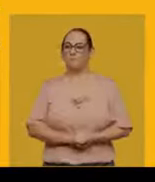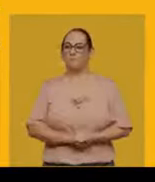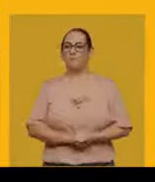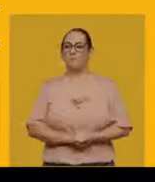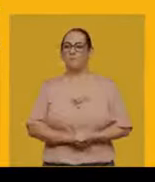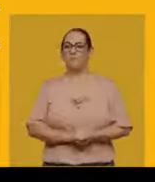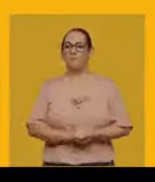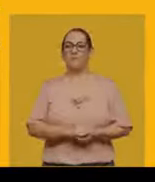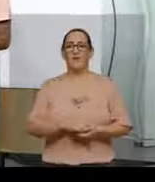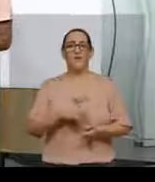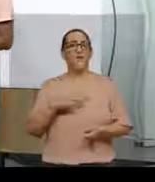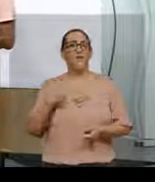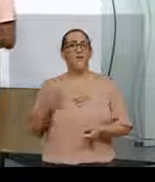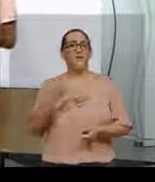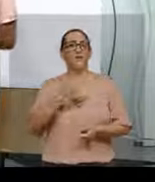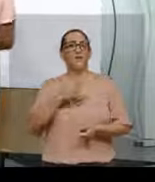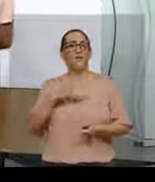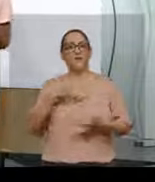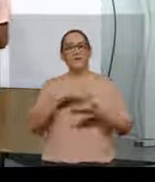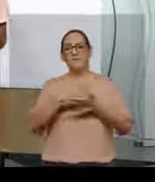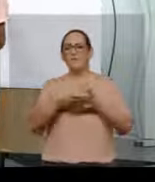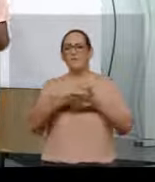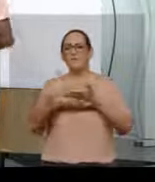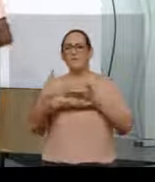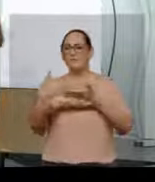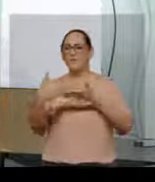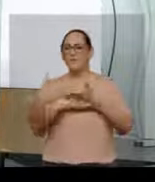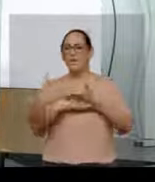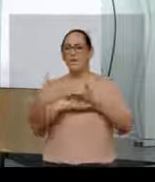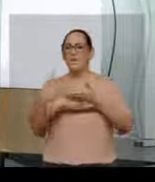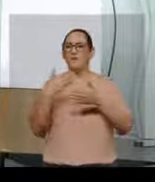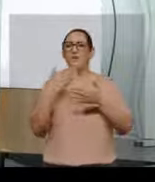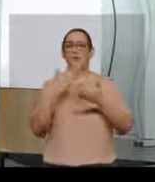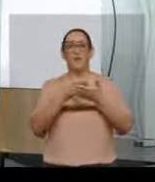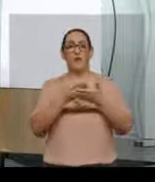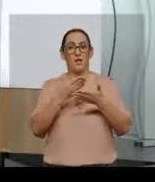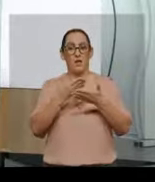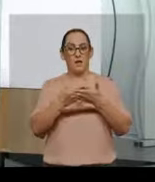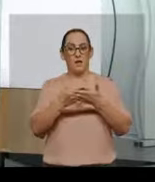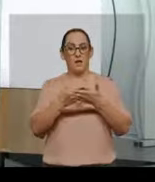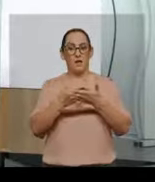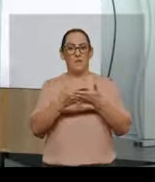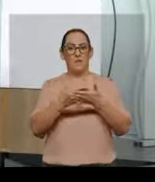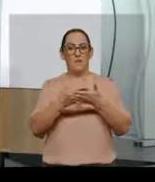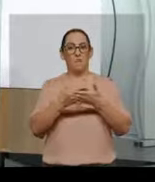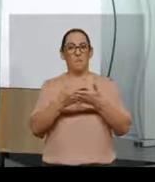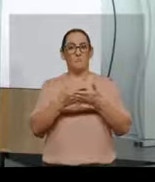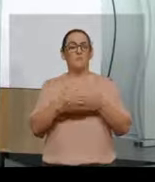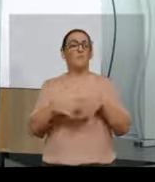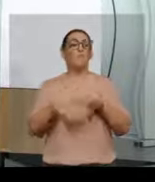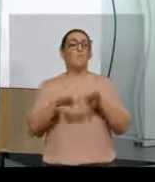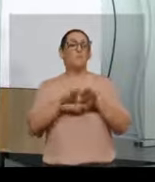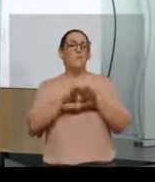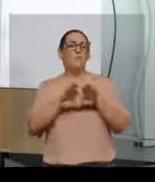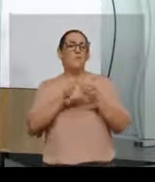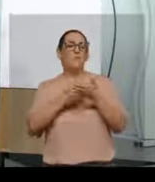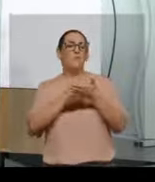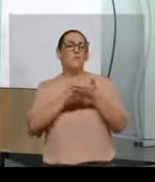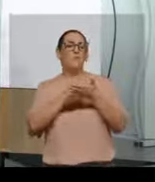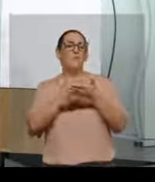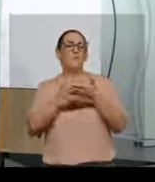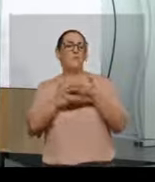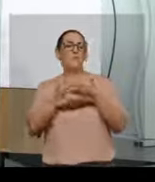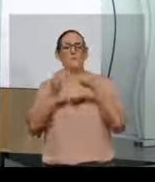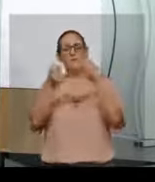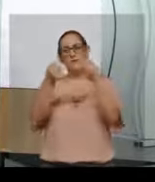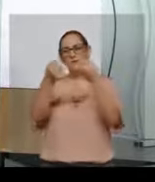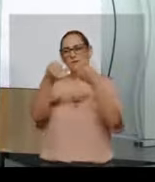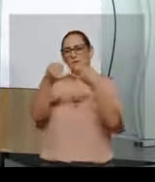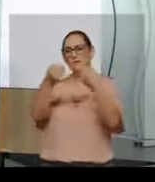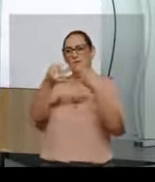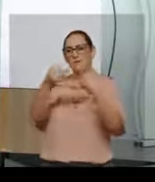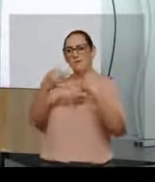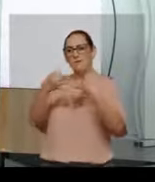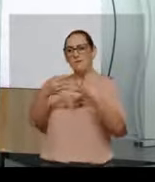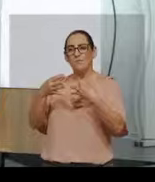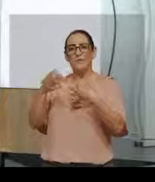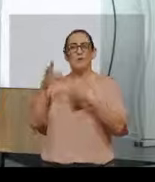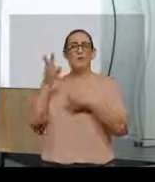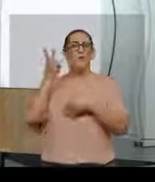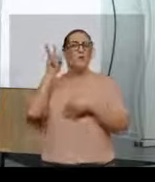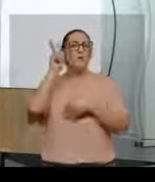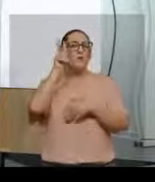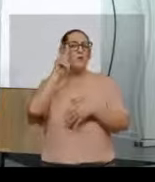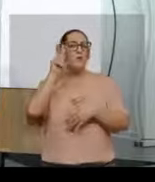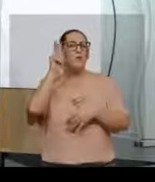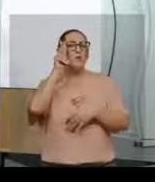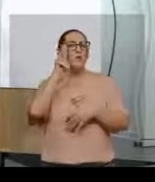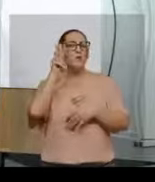para a gente então iniciar a nossa aula, nós vamos começar falando um pouco desse histórico,